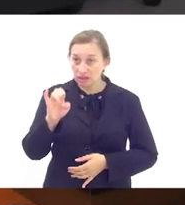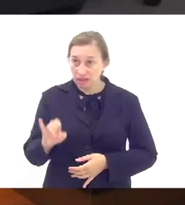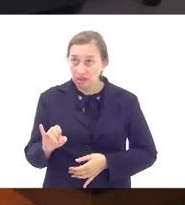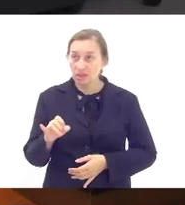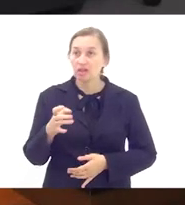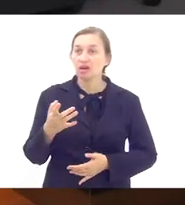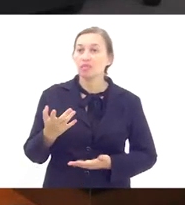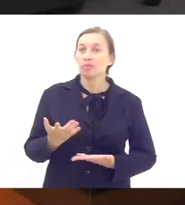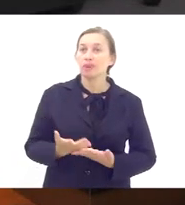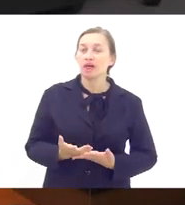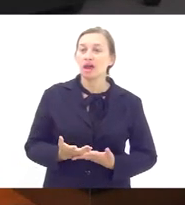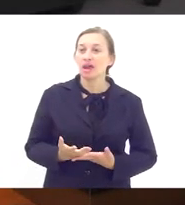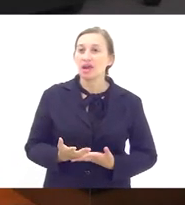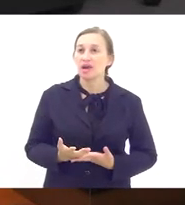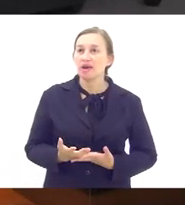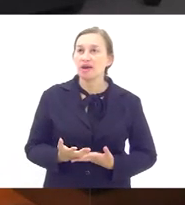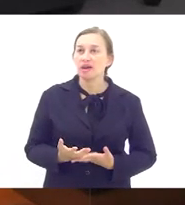nossa